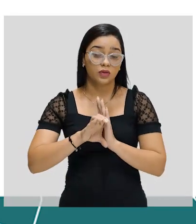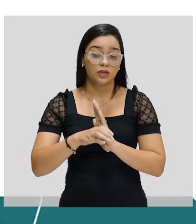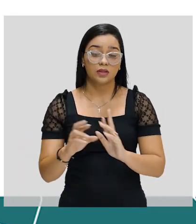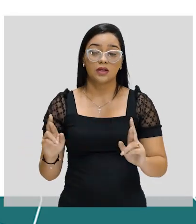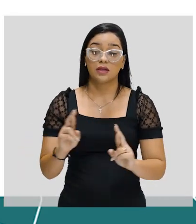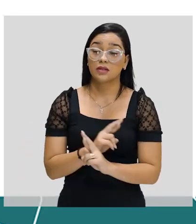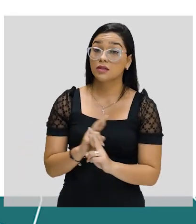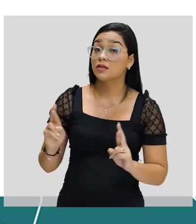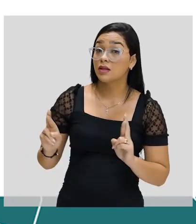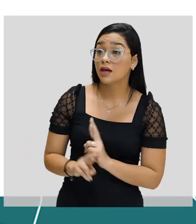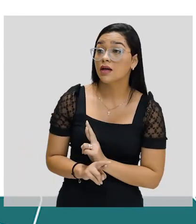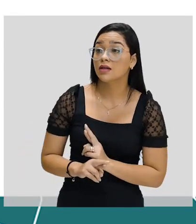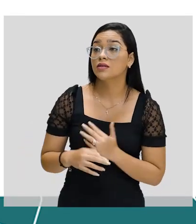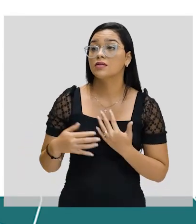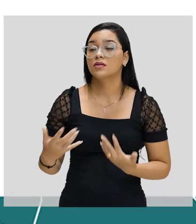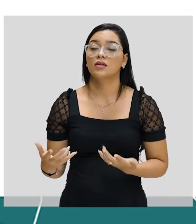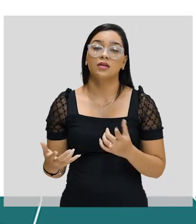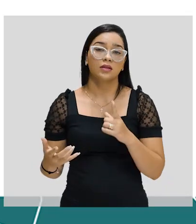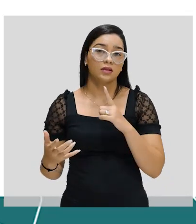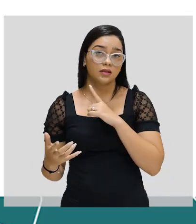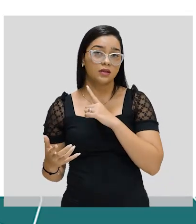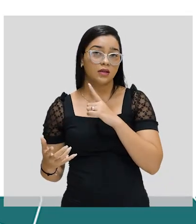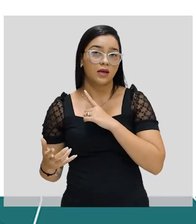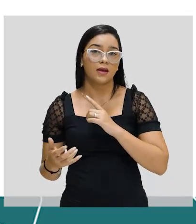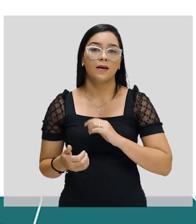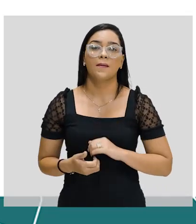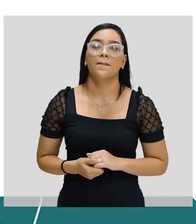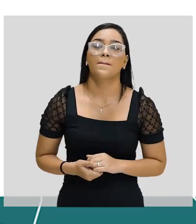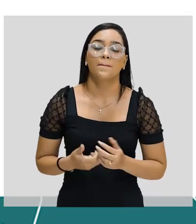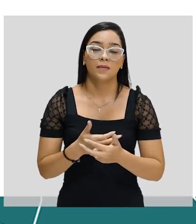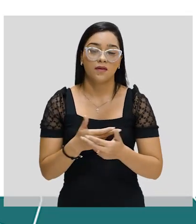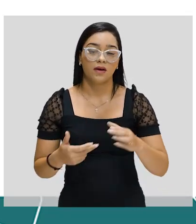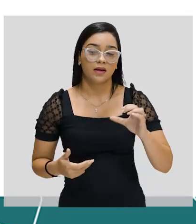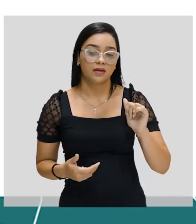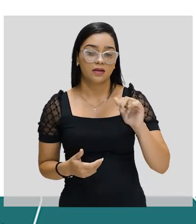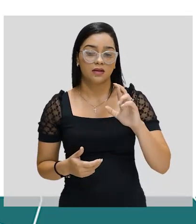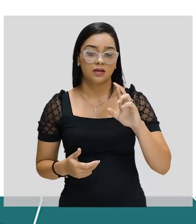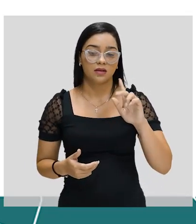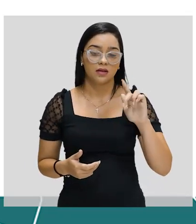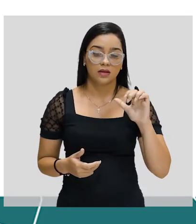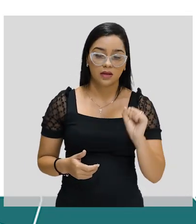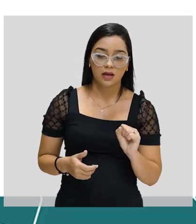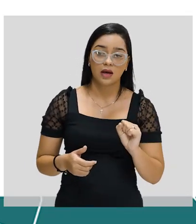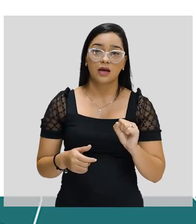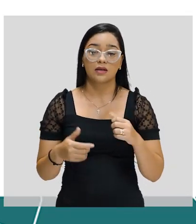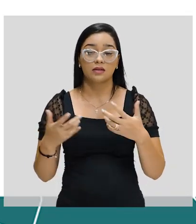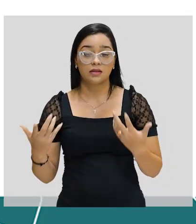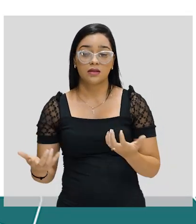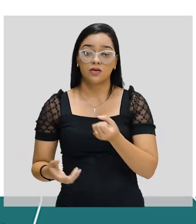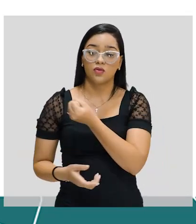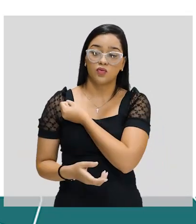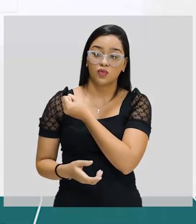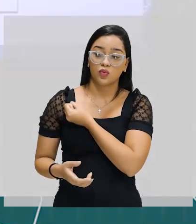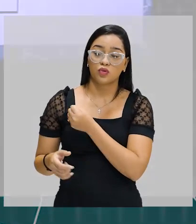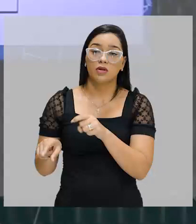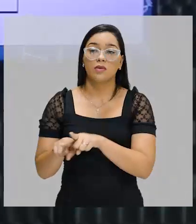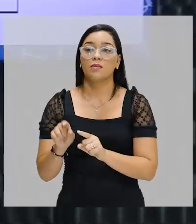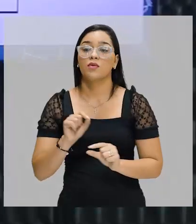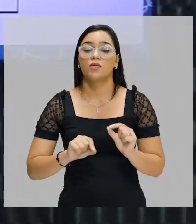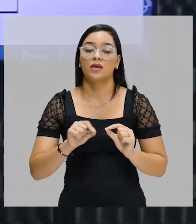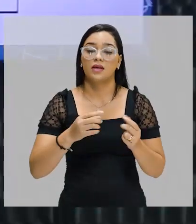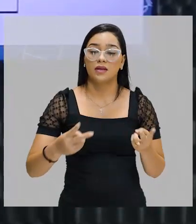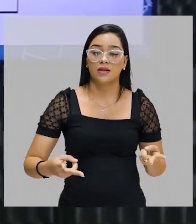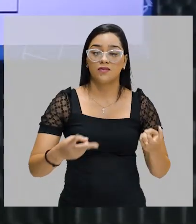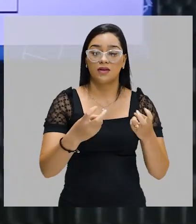a essas partículas, certo? Suas cargas e seus números que servem para